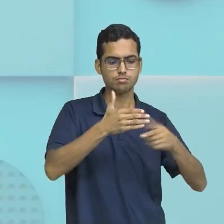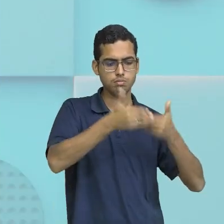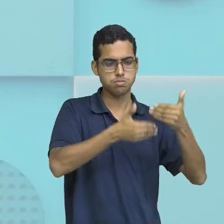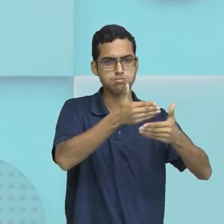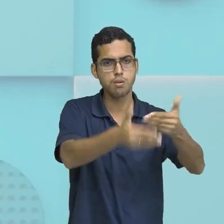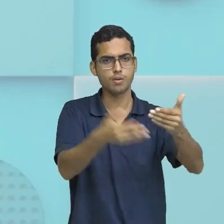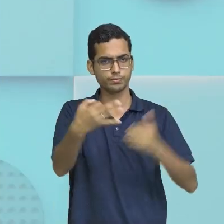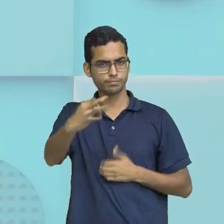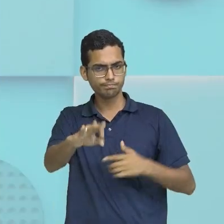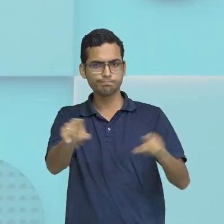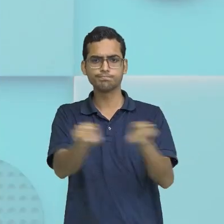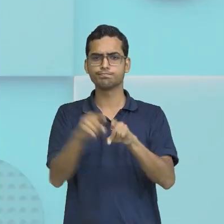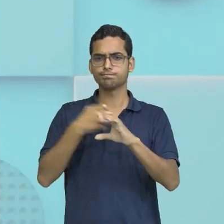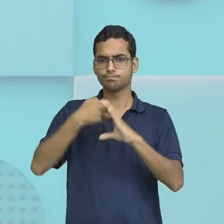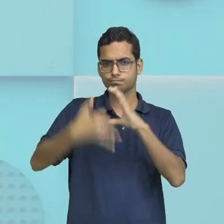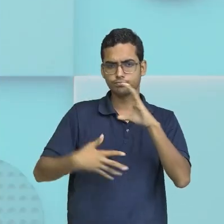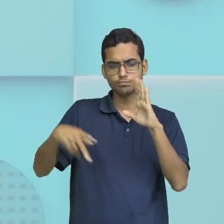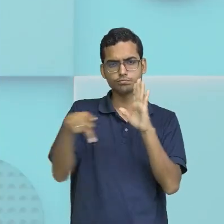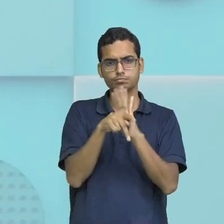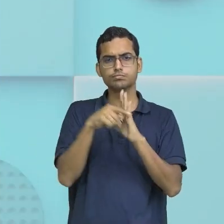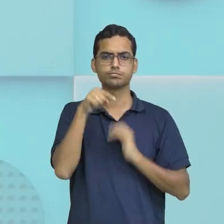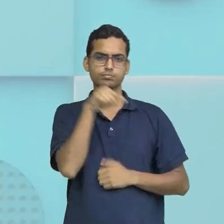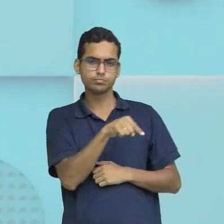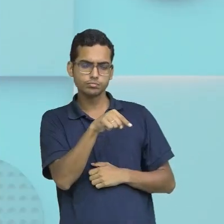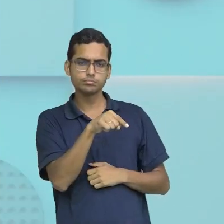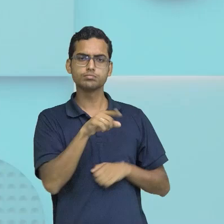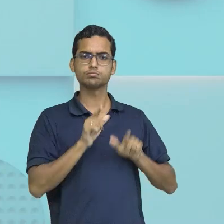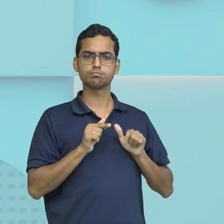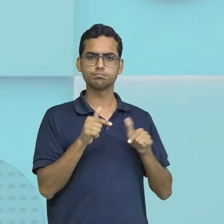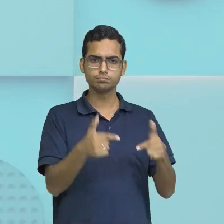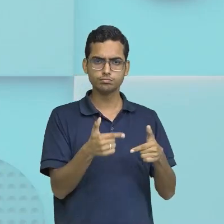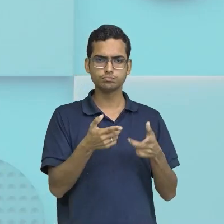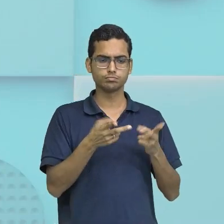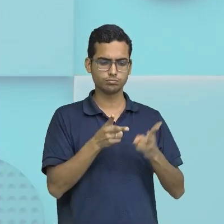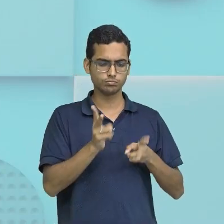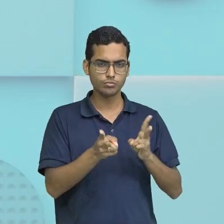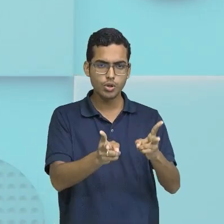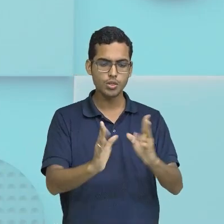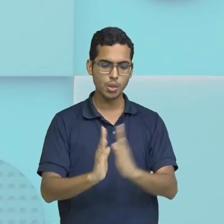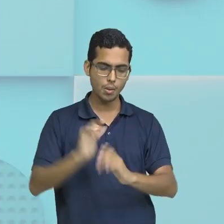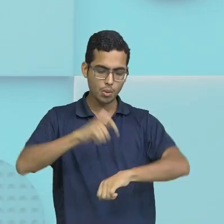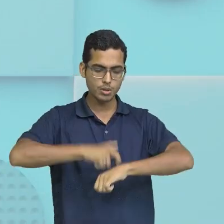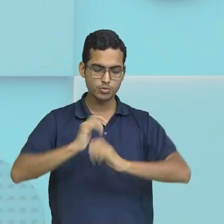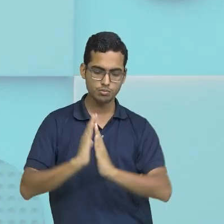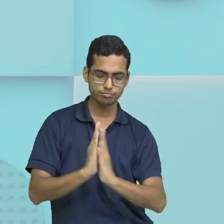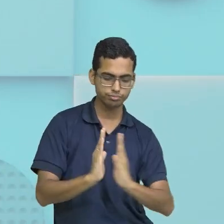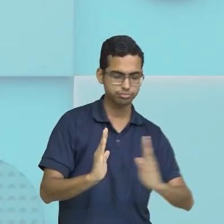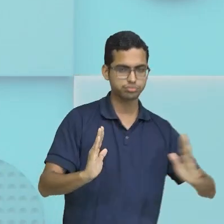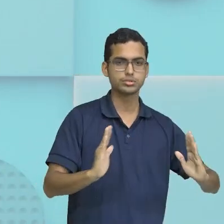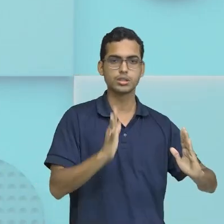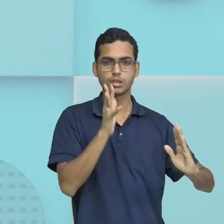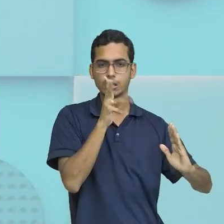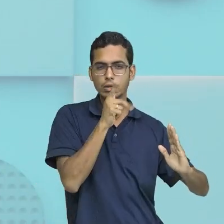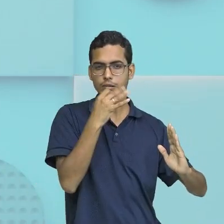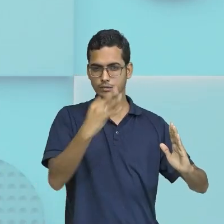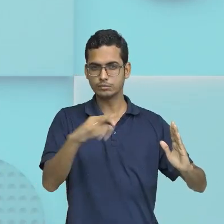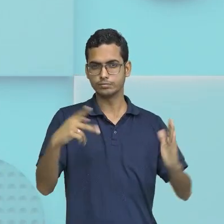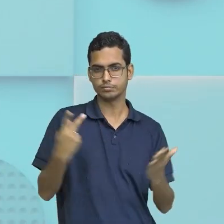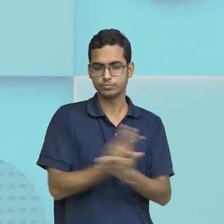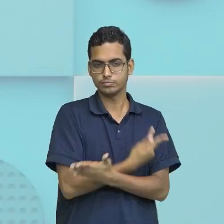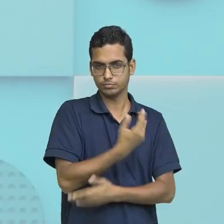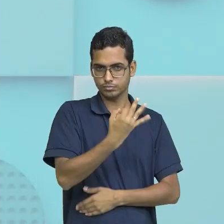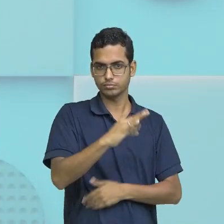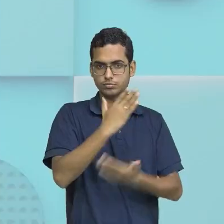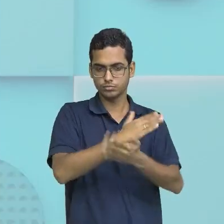tem essa característica de indicar que a ação perdurou por um certo período, só que lá no passado também já acabou.